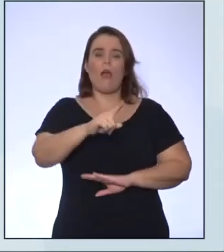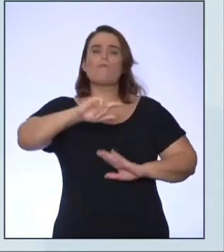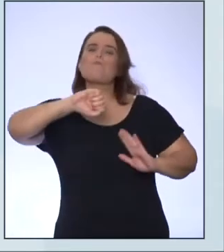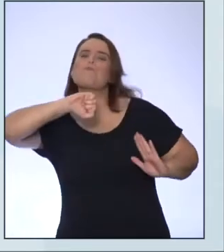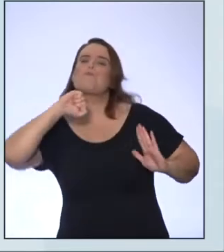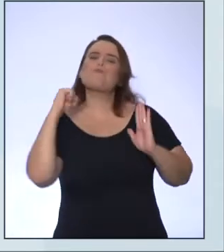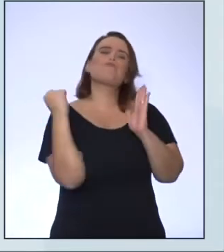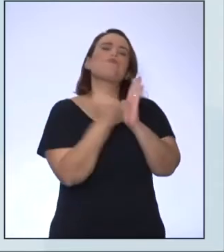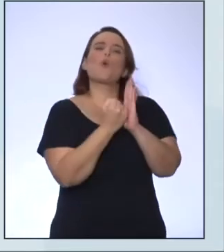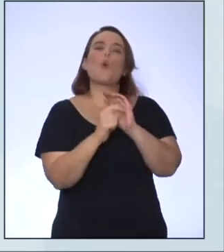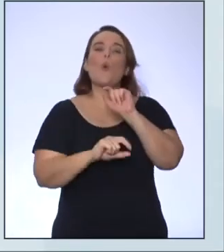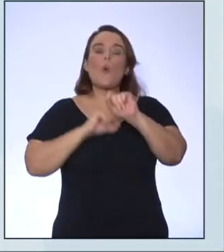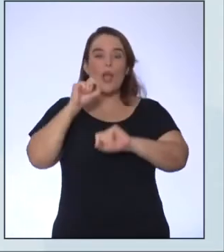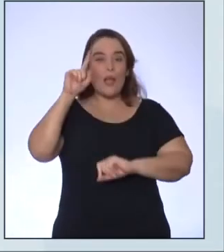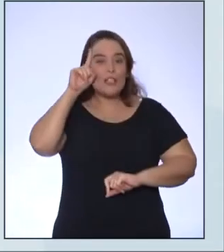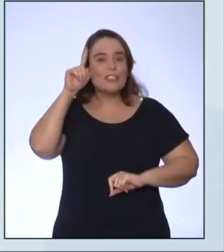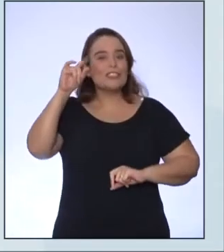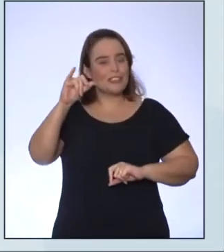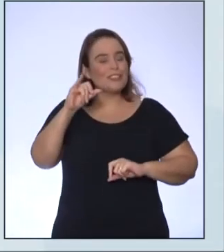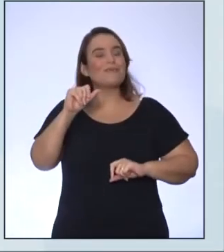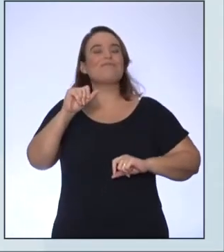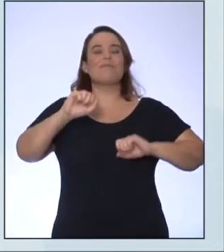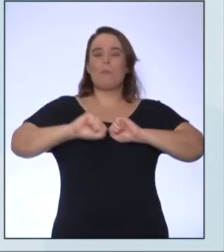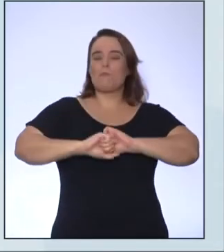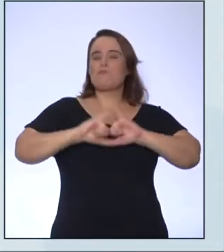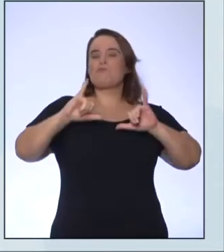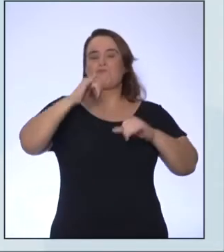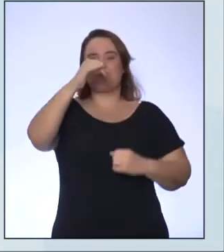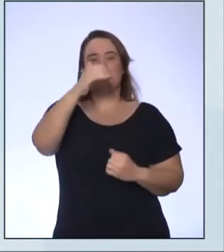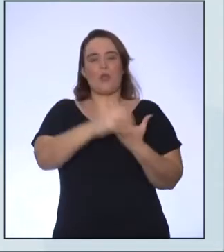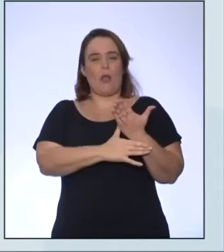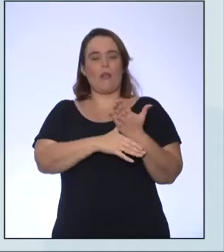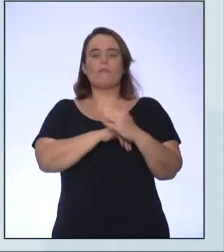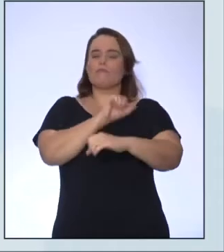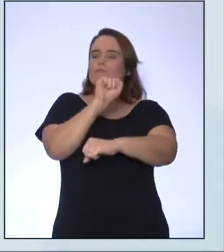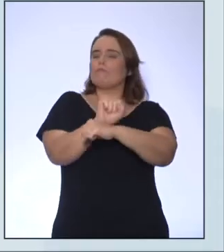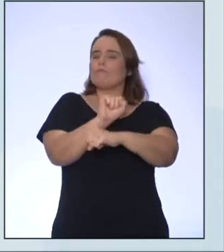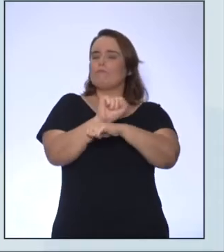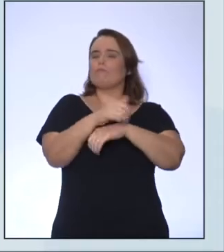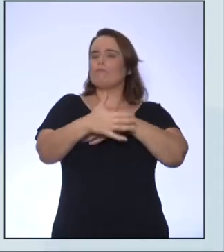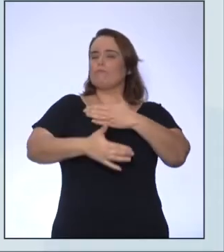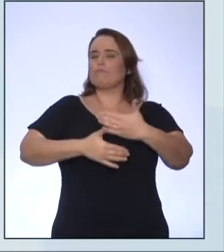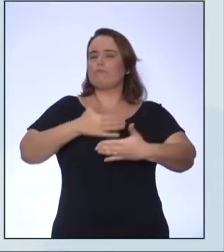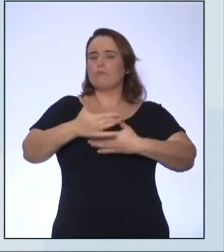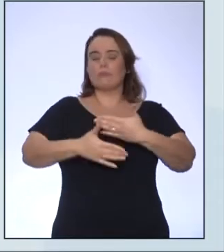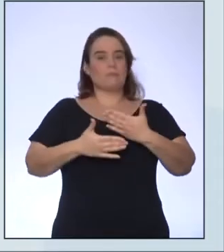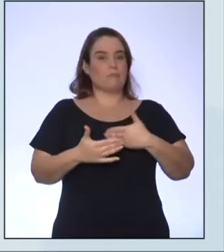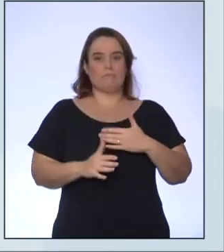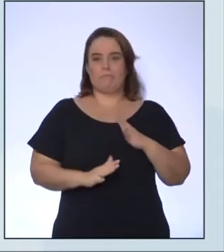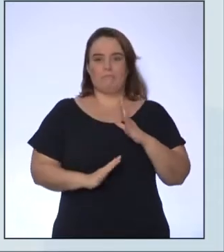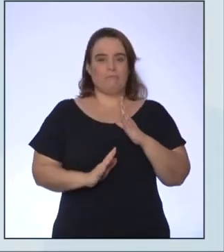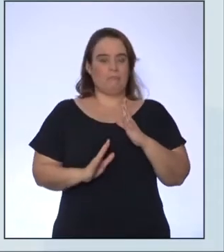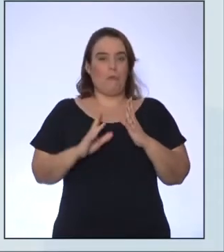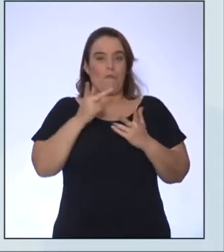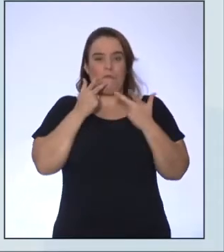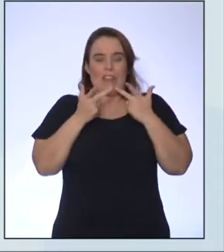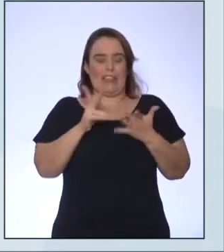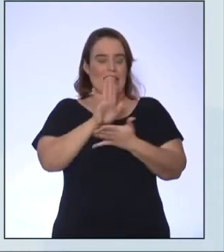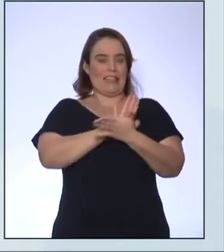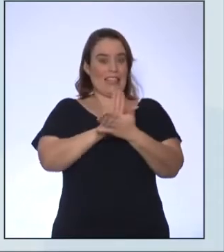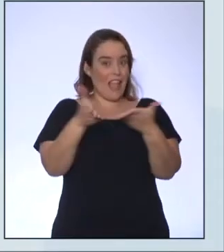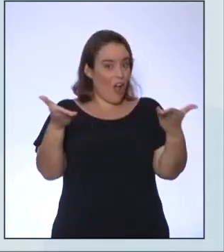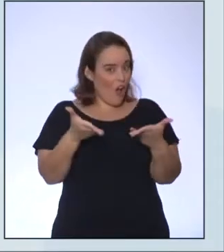sua inauguração, né? Então, vamos deixar aí por alguns instantes. A gente não vai falar sobre os elementos